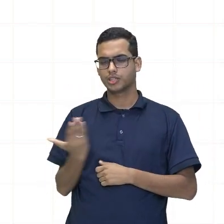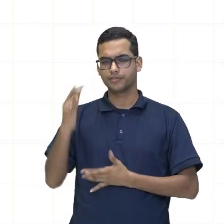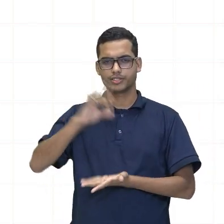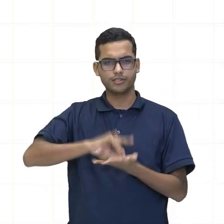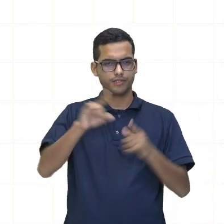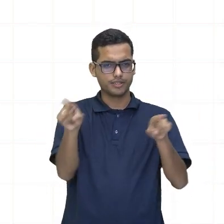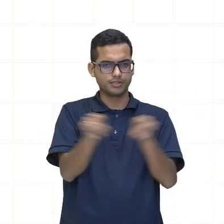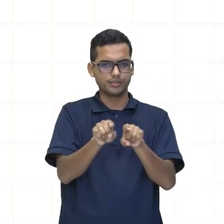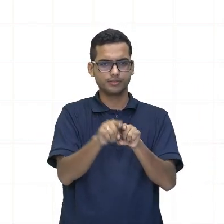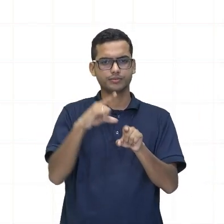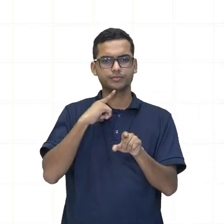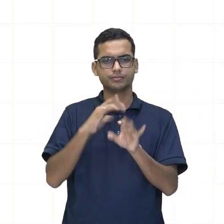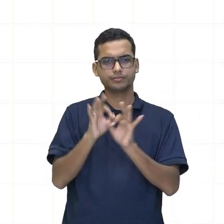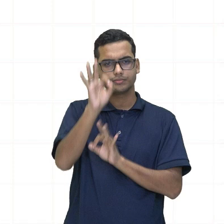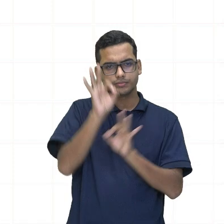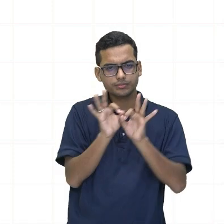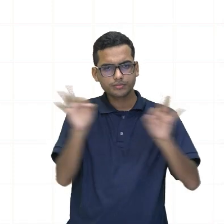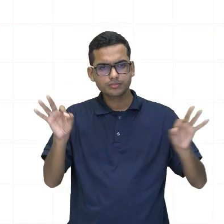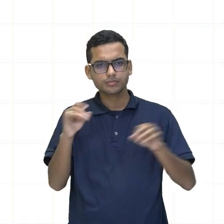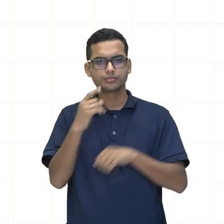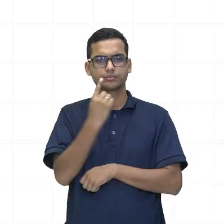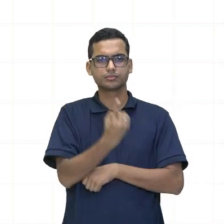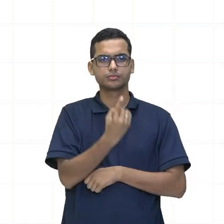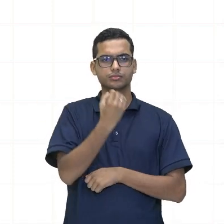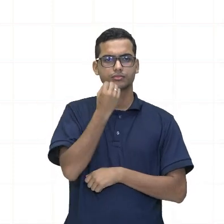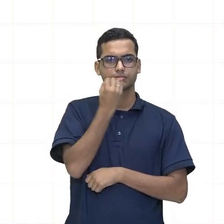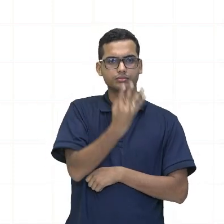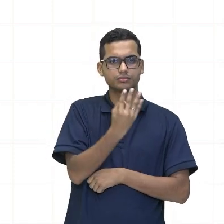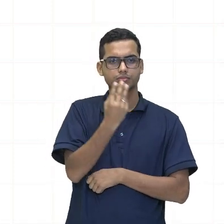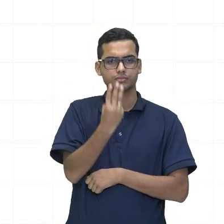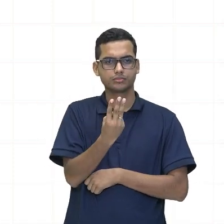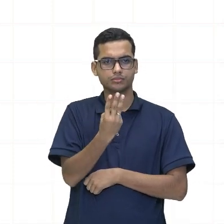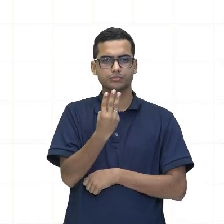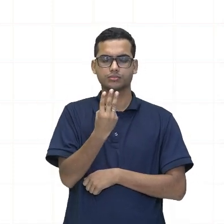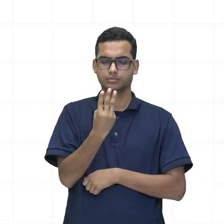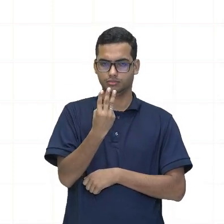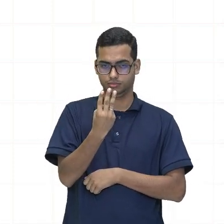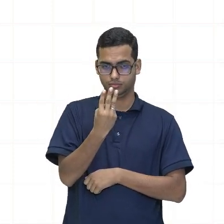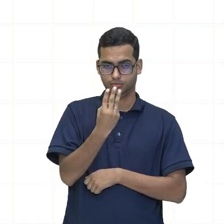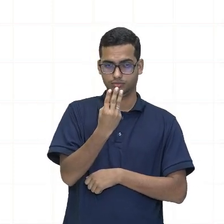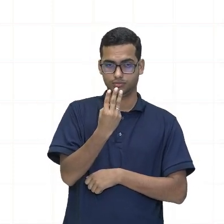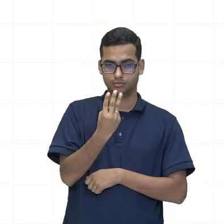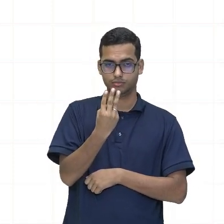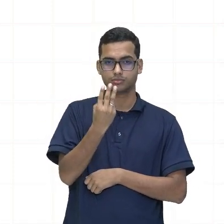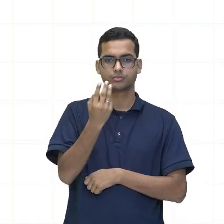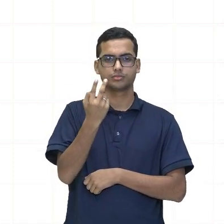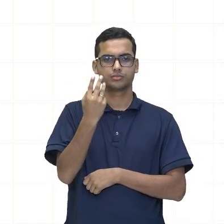4.378.040 quilômetros. E aí nós temos também a distância, né, no sentido